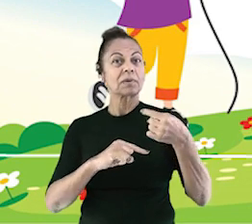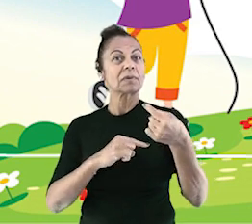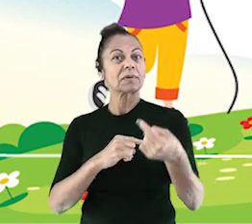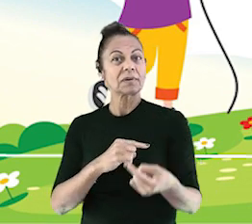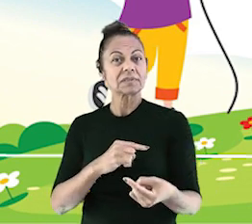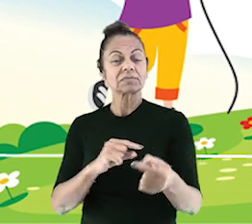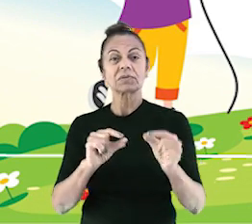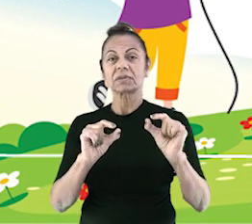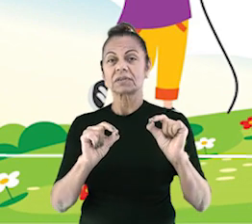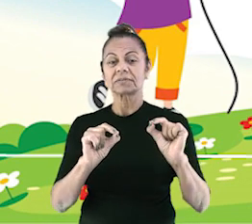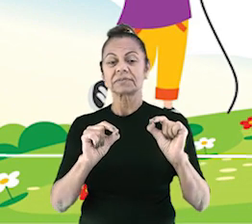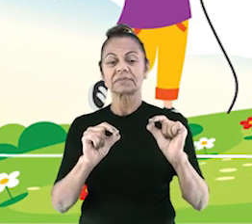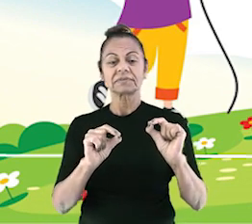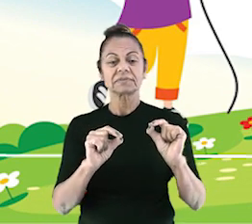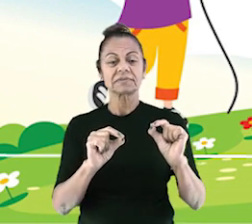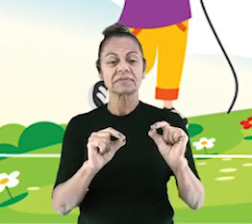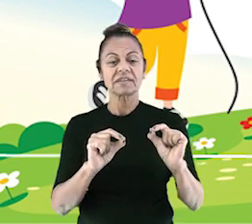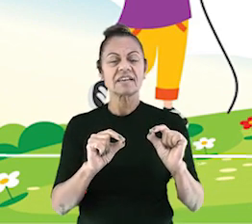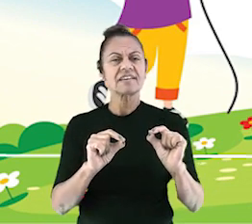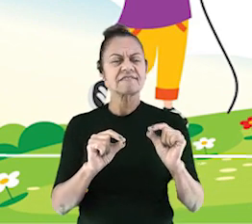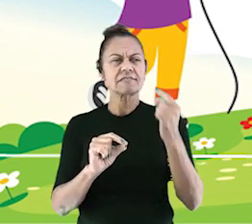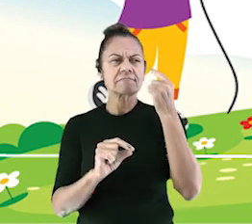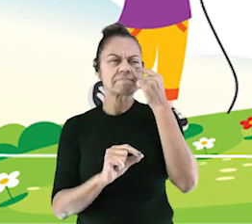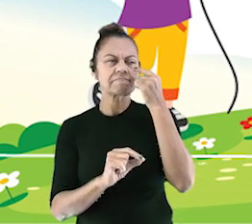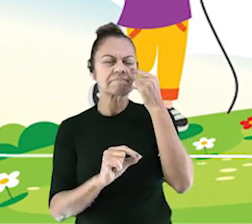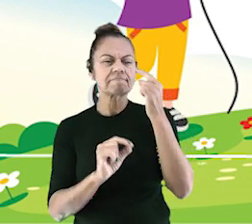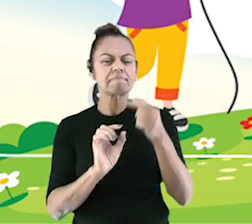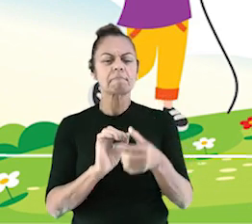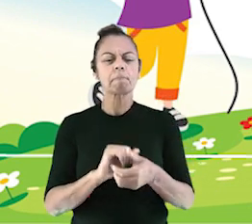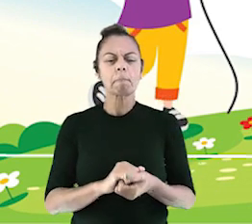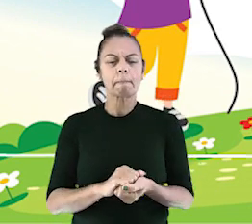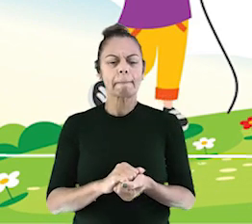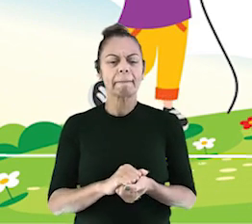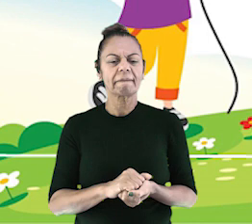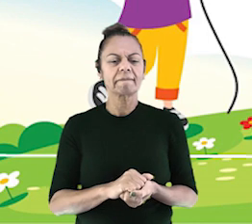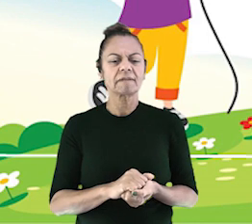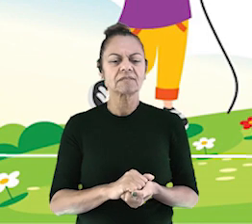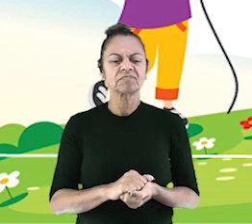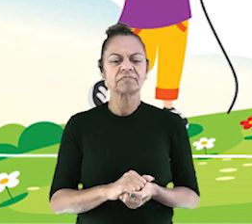o próximo já está chegando. Vamos ver o que é?